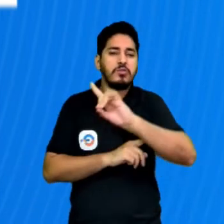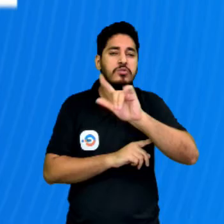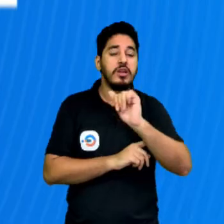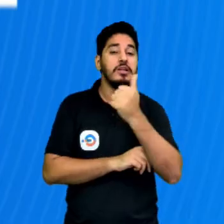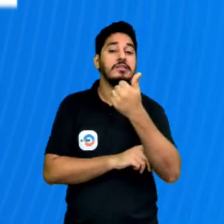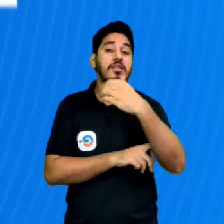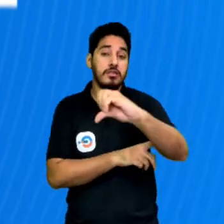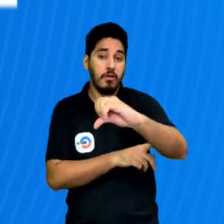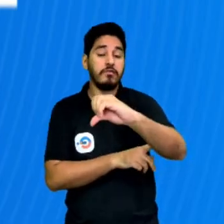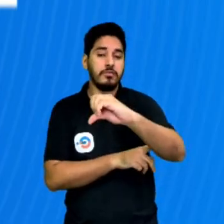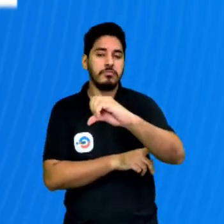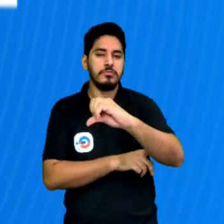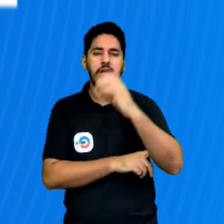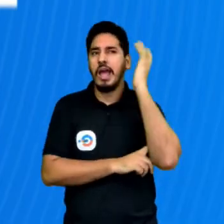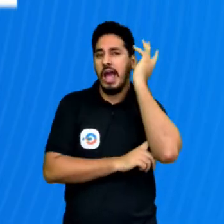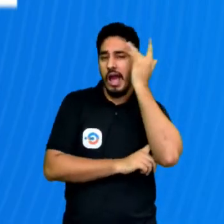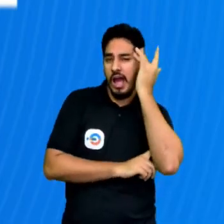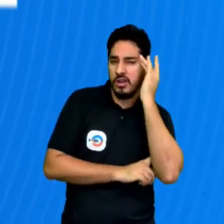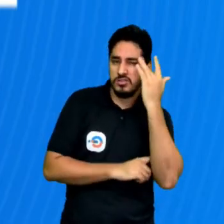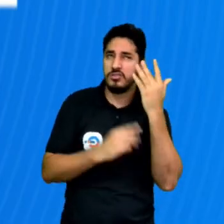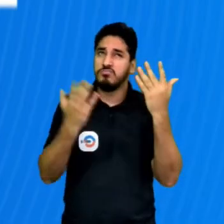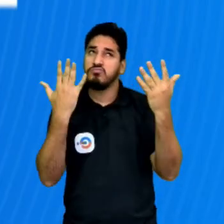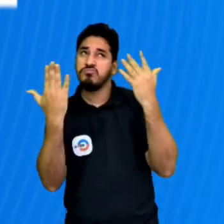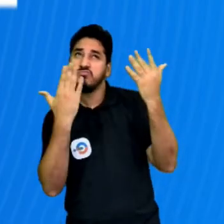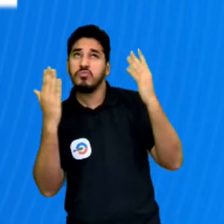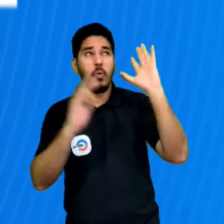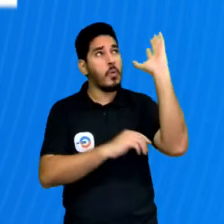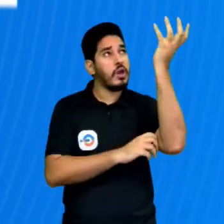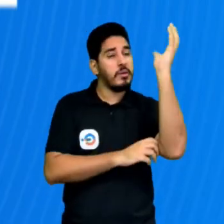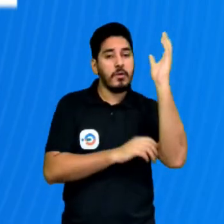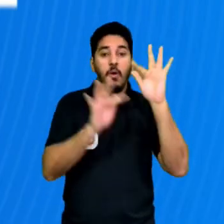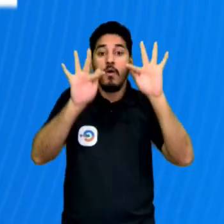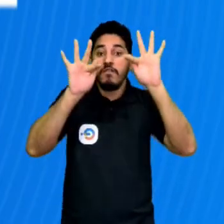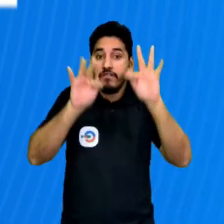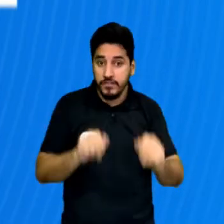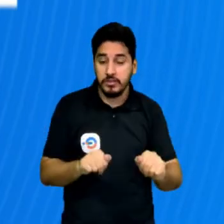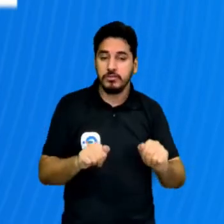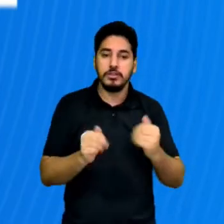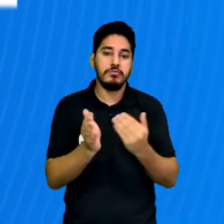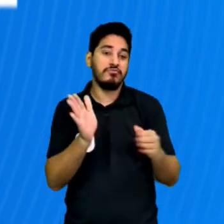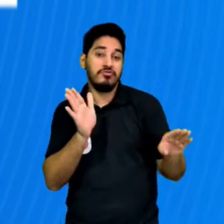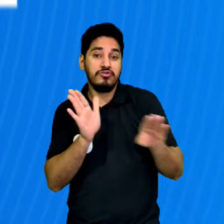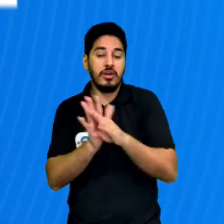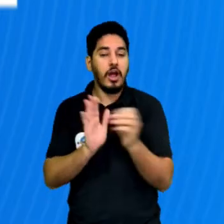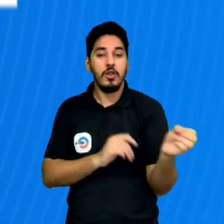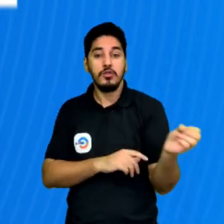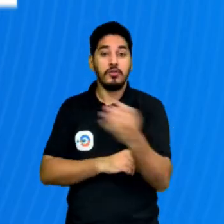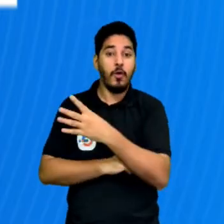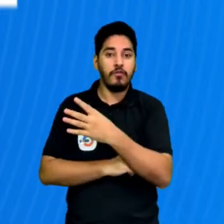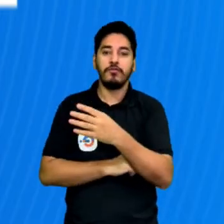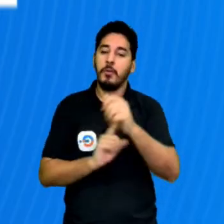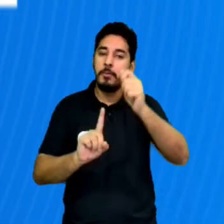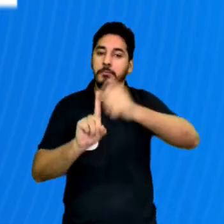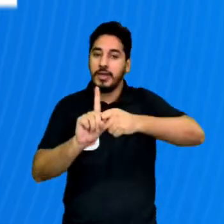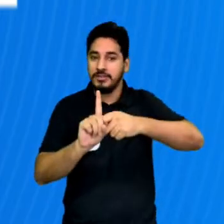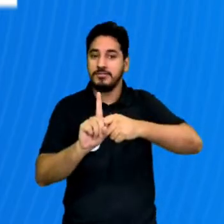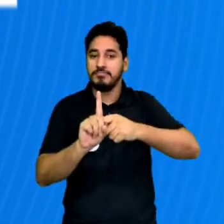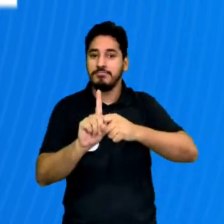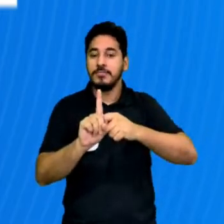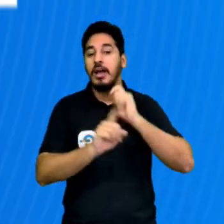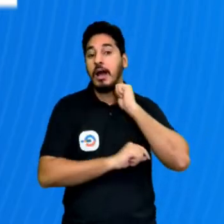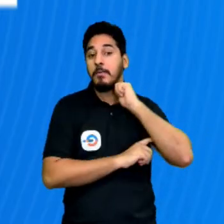19 e a previsão meteorológica é de que, com o fim dela e com a chegada do mês de abril, os tempos amenos